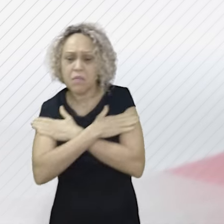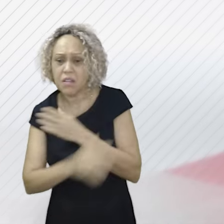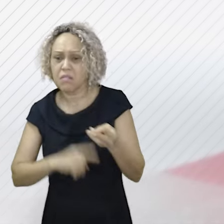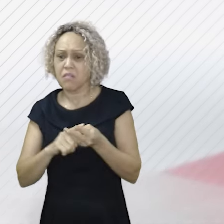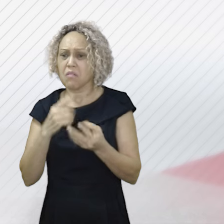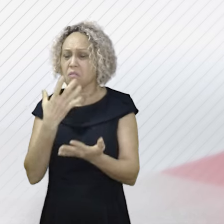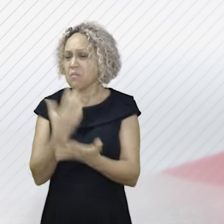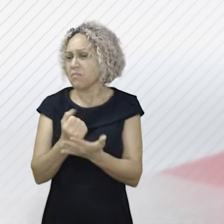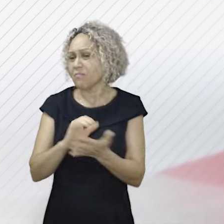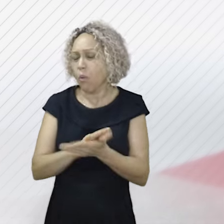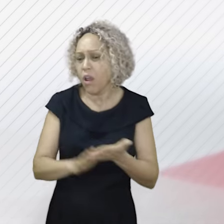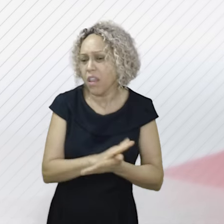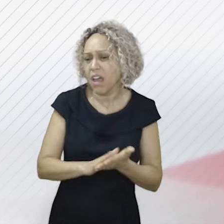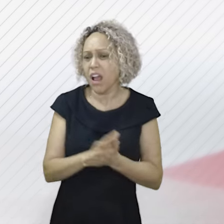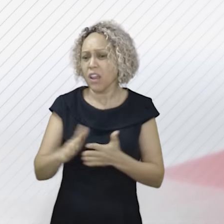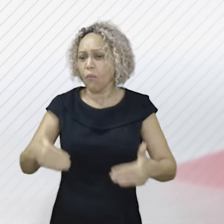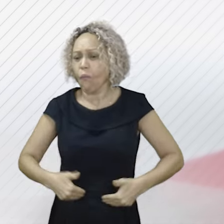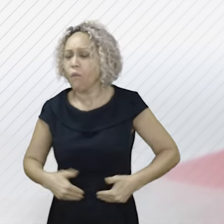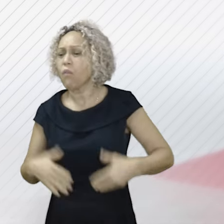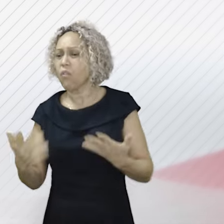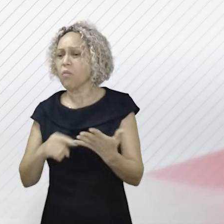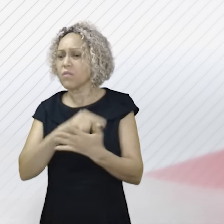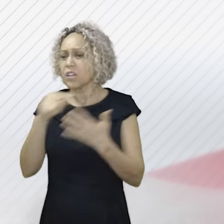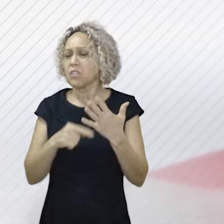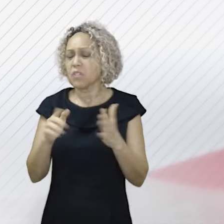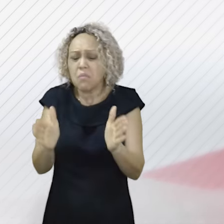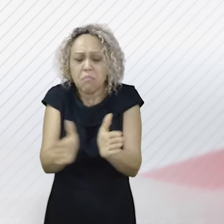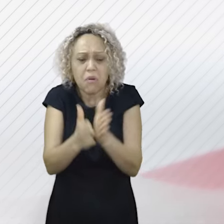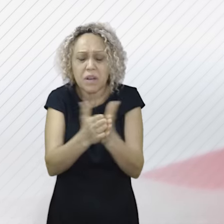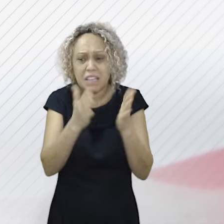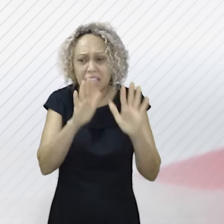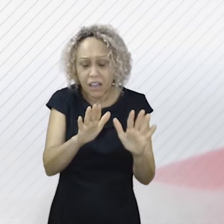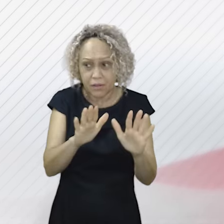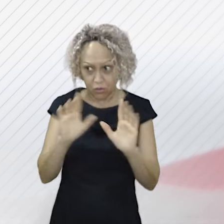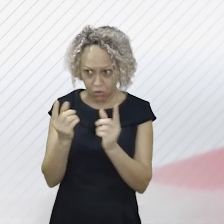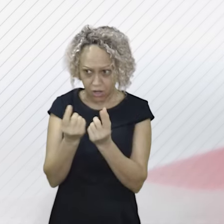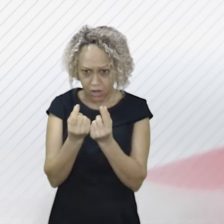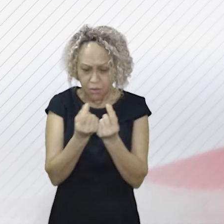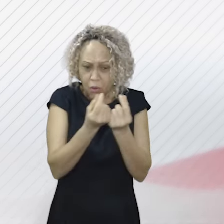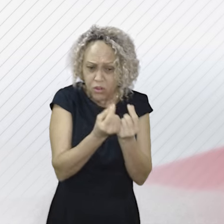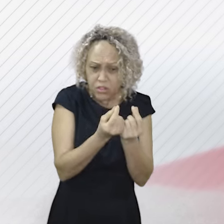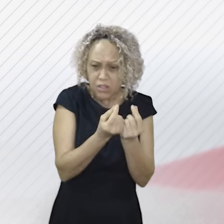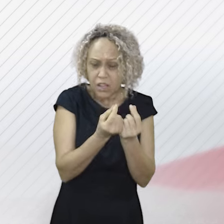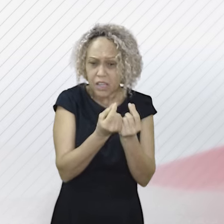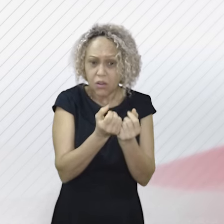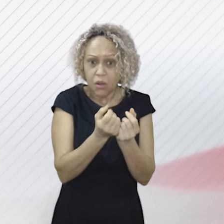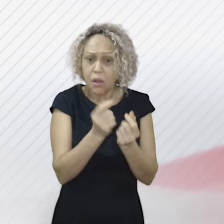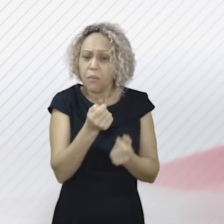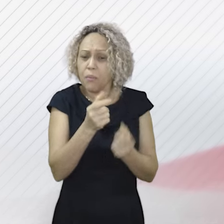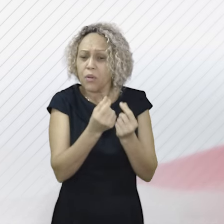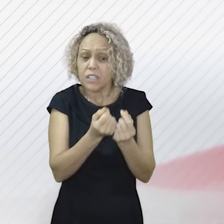significa analfabetismo, significa subnutrição, significa miséria. E pouco dinheiro na mão de muitos